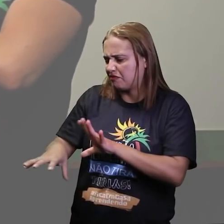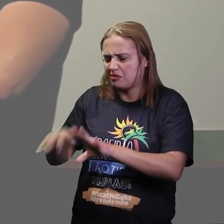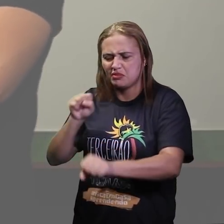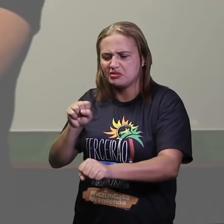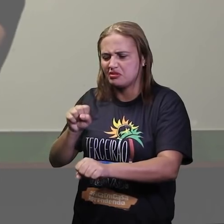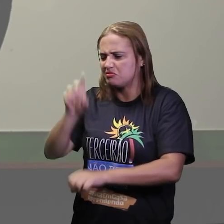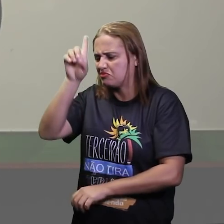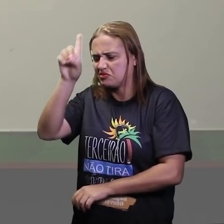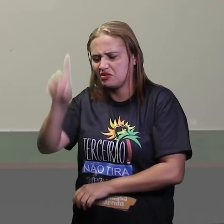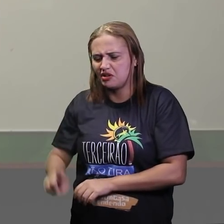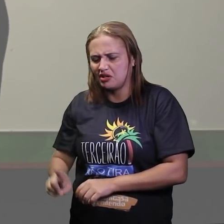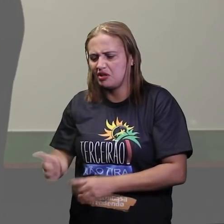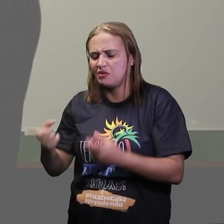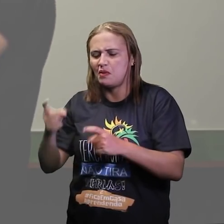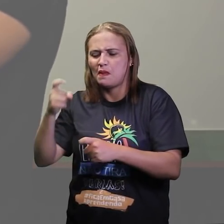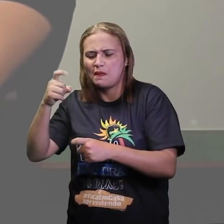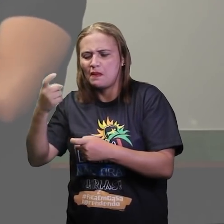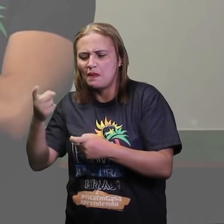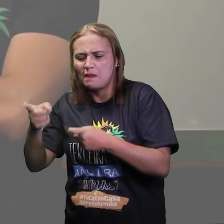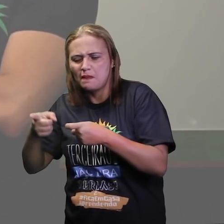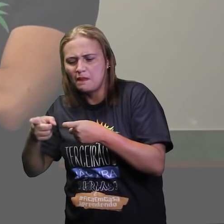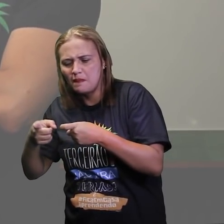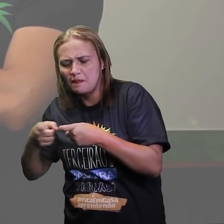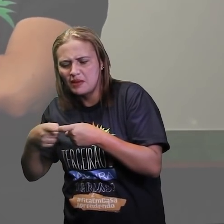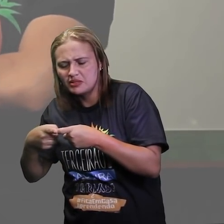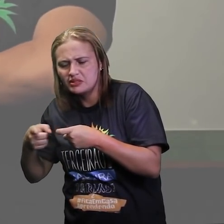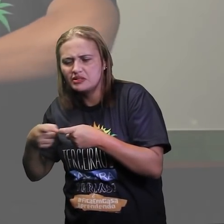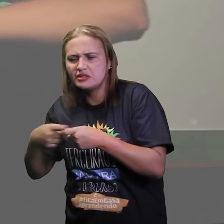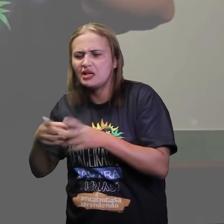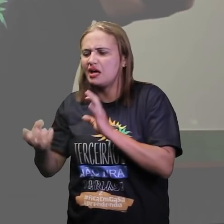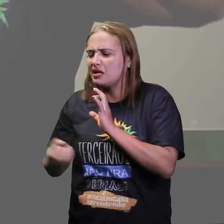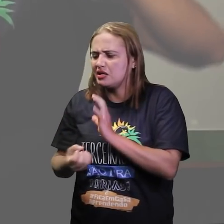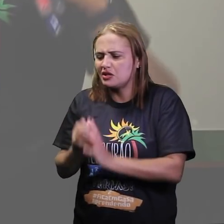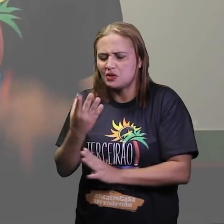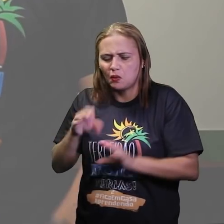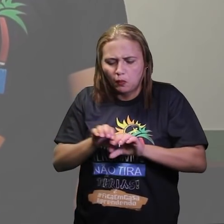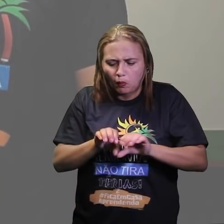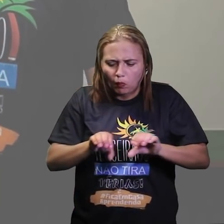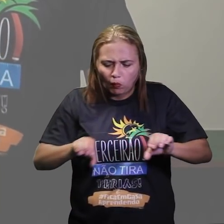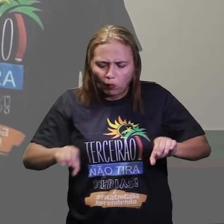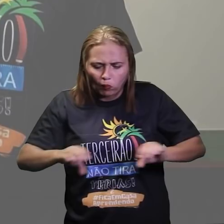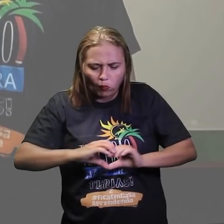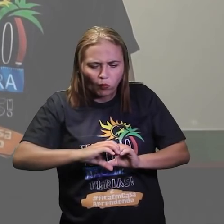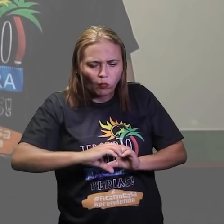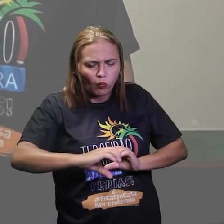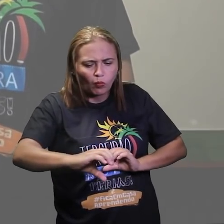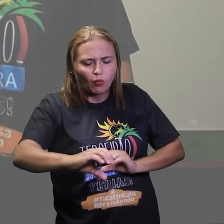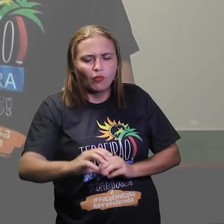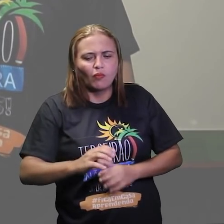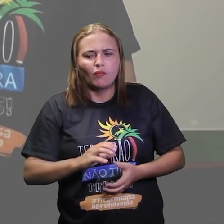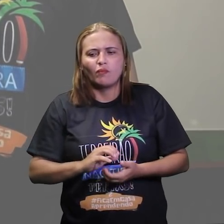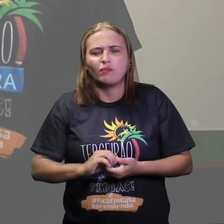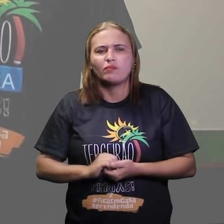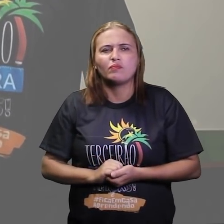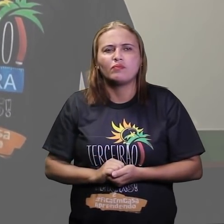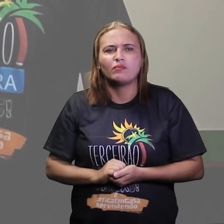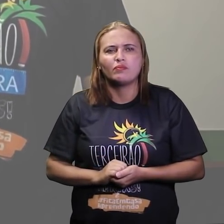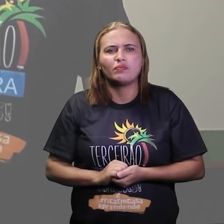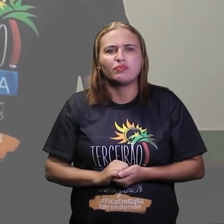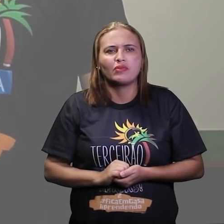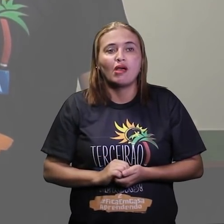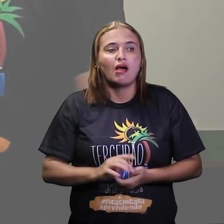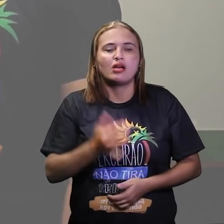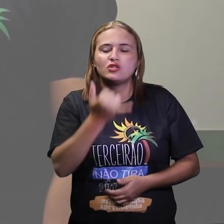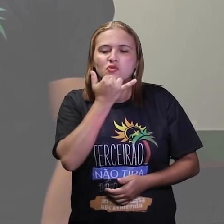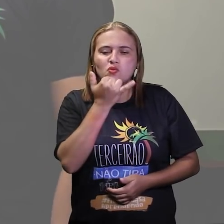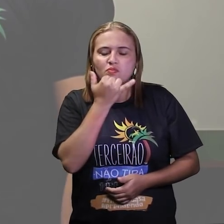de drenagem? Quem inventou a drenagem foi Locke. Tá? Todo mundo faz drenagem por aí hoje. Primeiro dreno, quem colocou num corpo humano